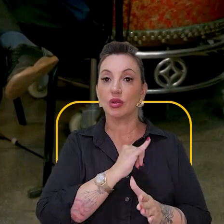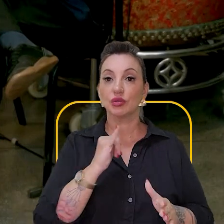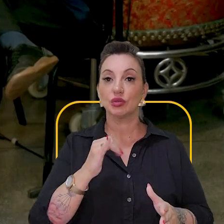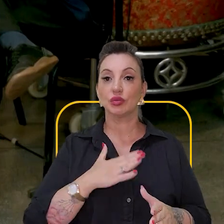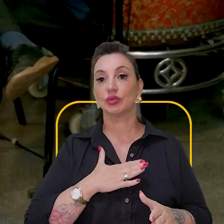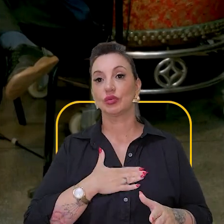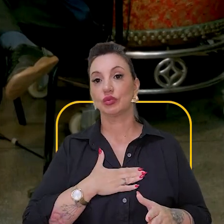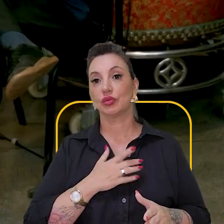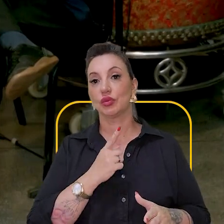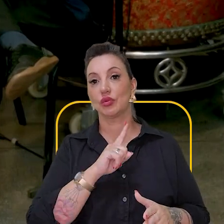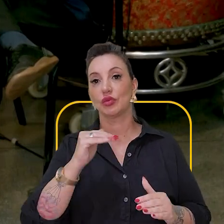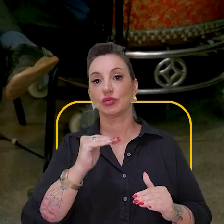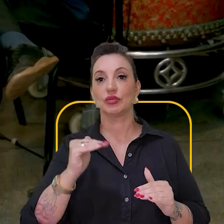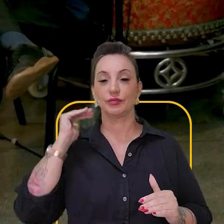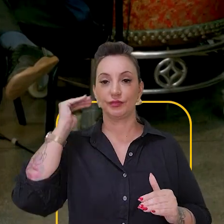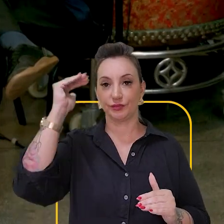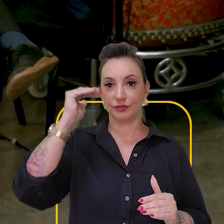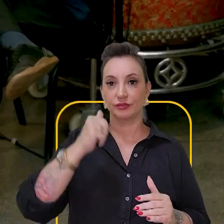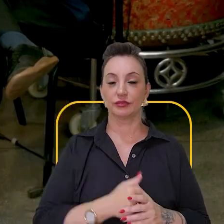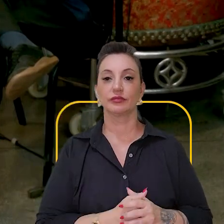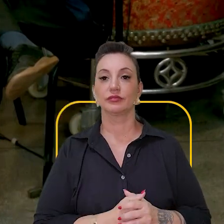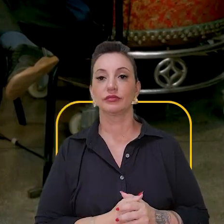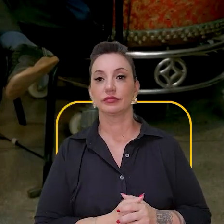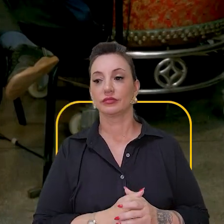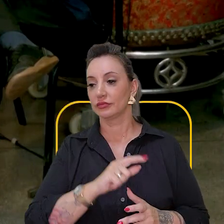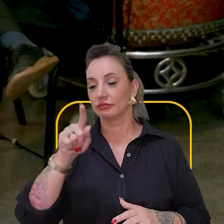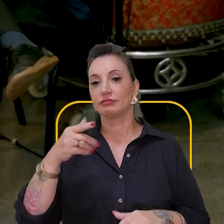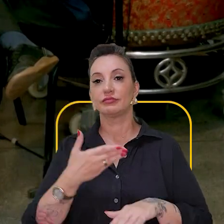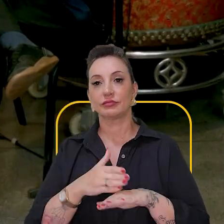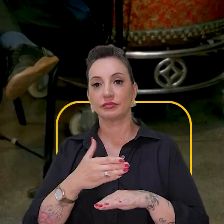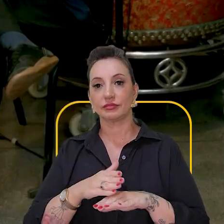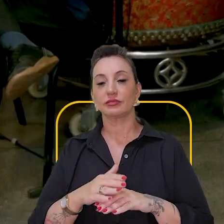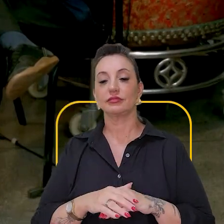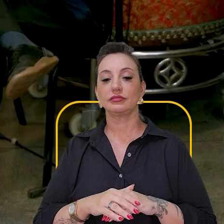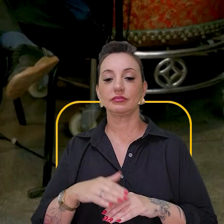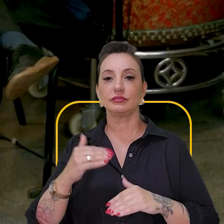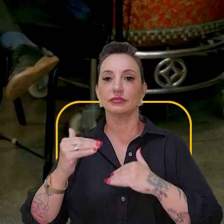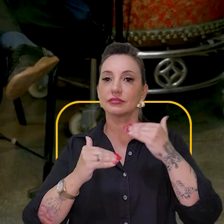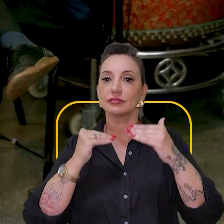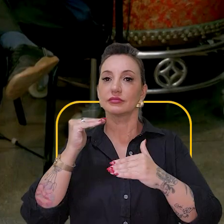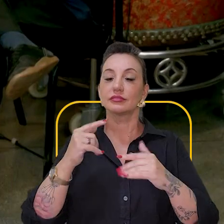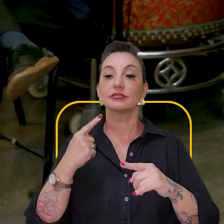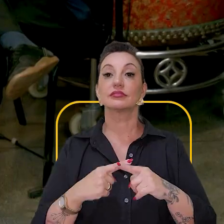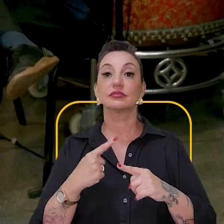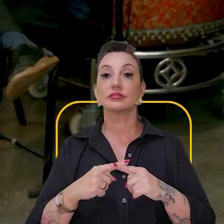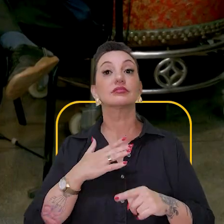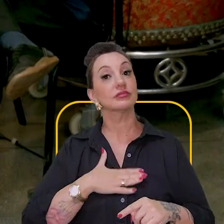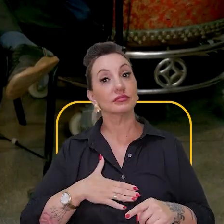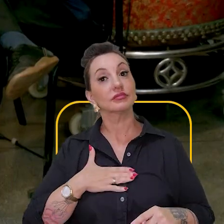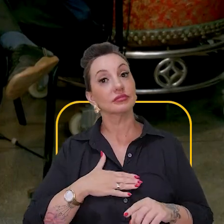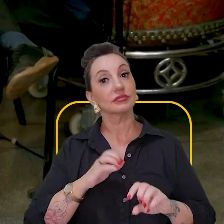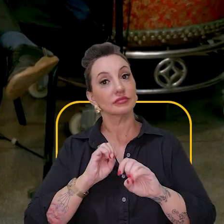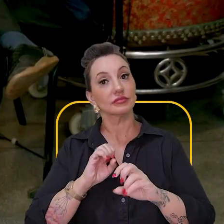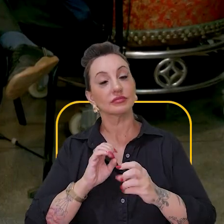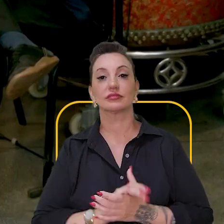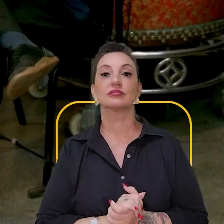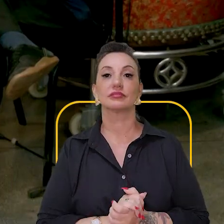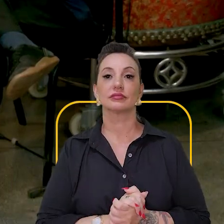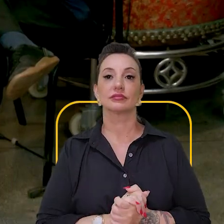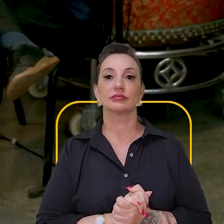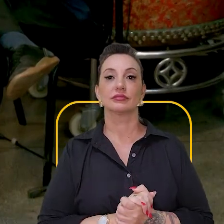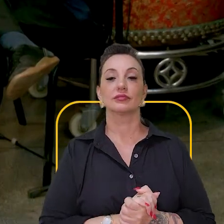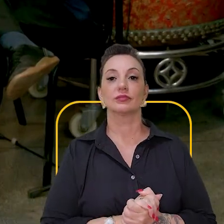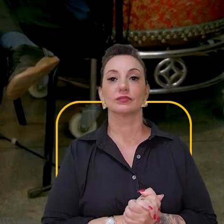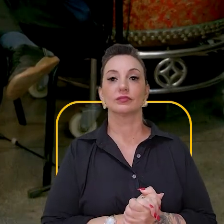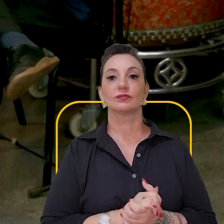instrutores meus que estão no último nível que eles eh estão treinando as técnicas mais avançadas porque eu eu gosto de dar aula é uma